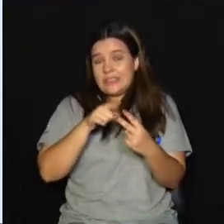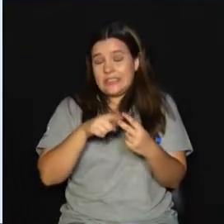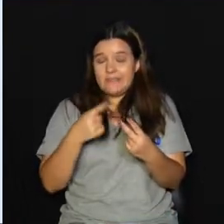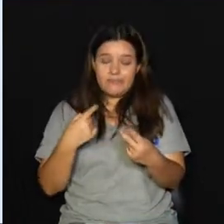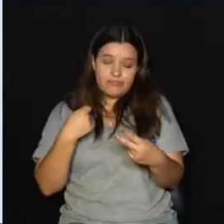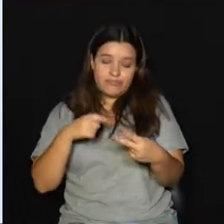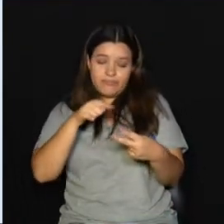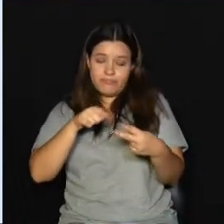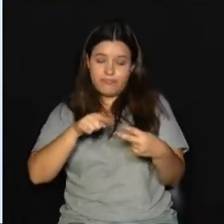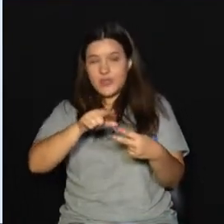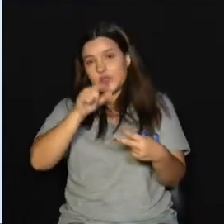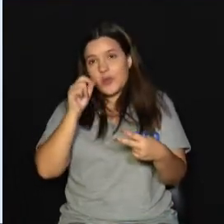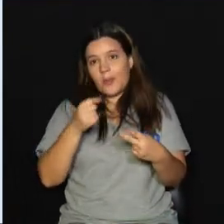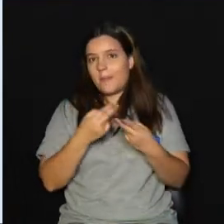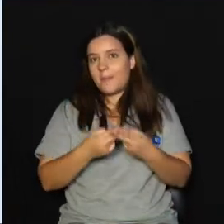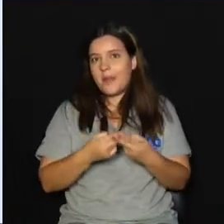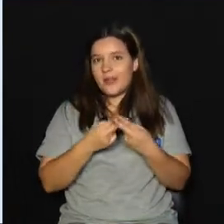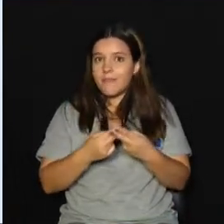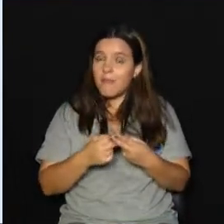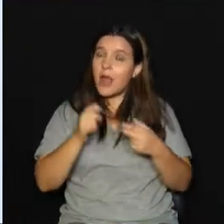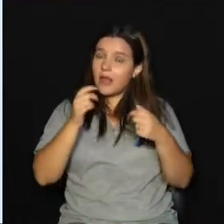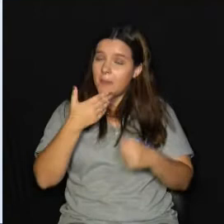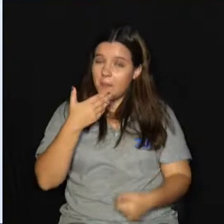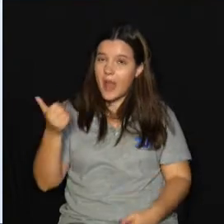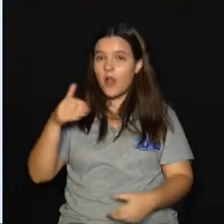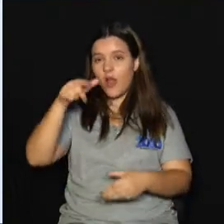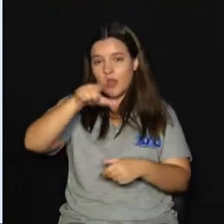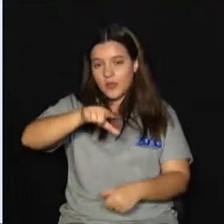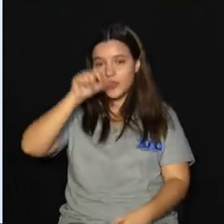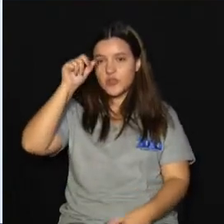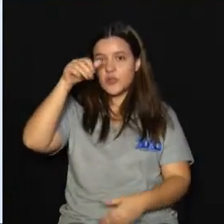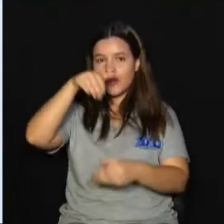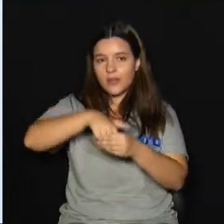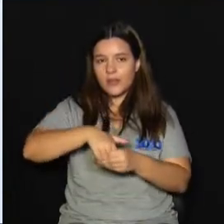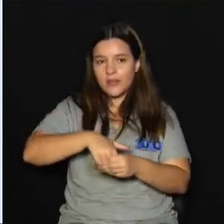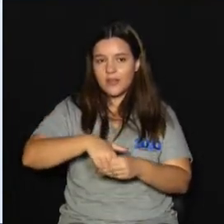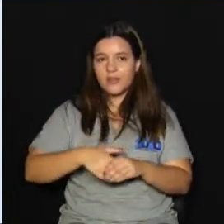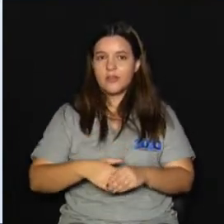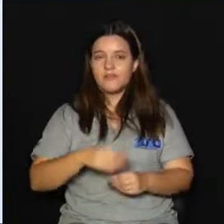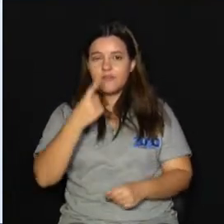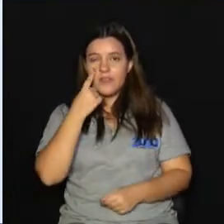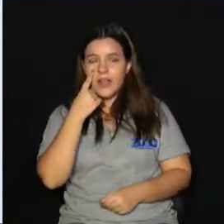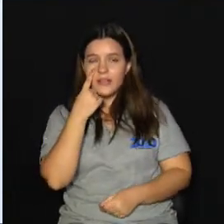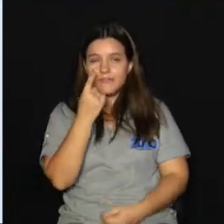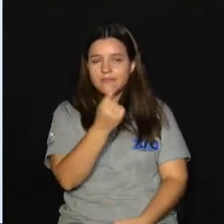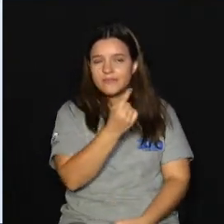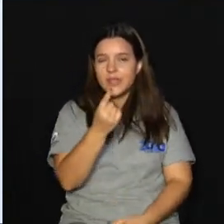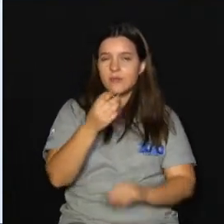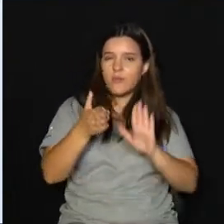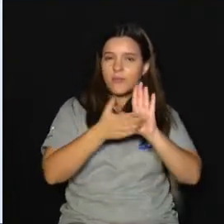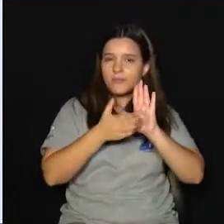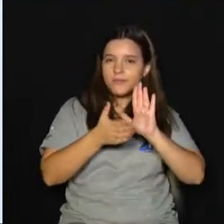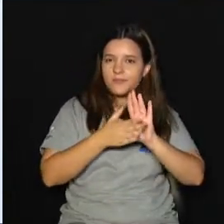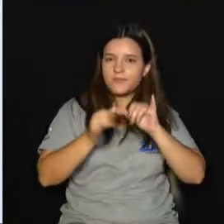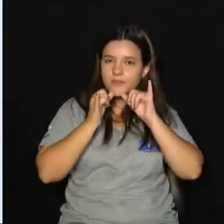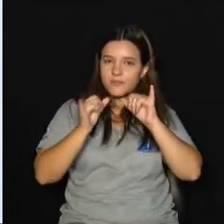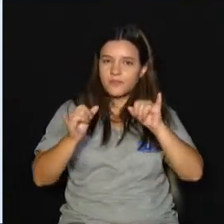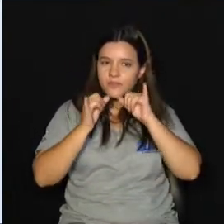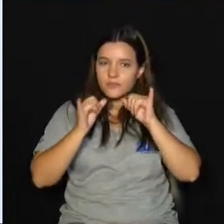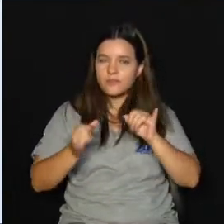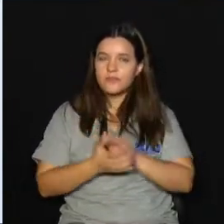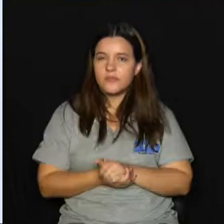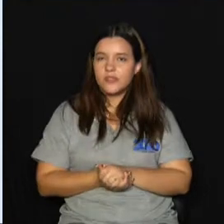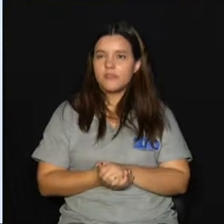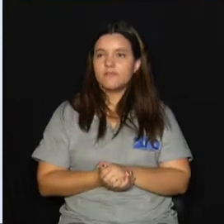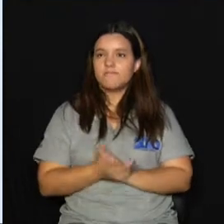você exerce a sua capacidade de escolha entre os dois candidatos que você acredita, né? Ponderando propostas, ponderando campanha, vendo que é